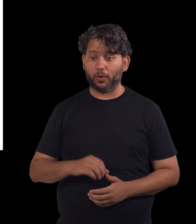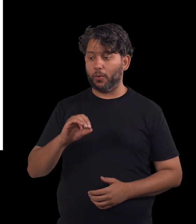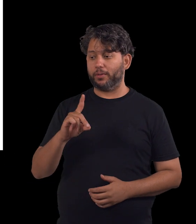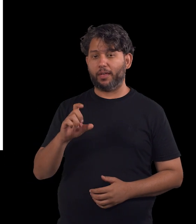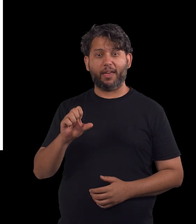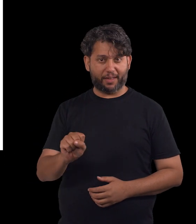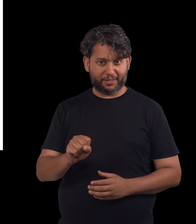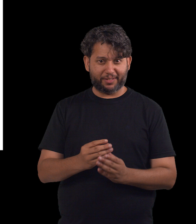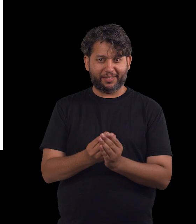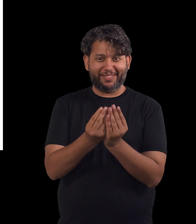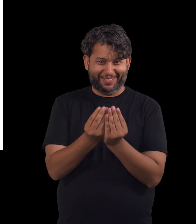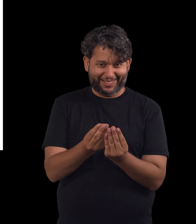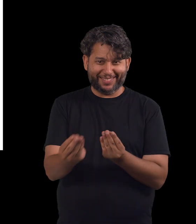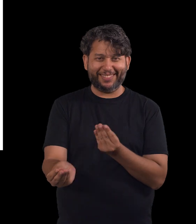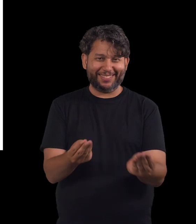Batalha das ODS.